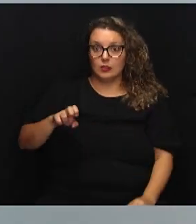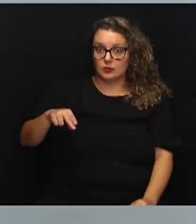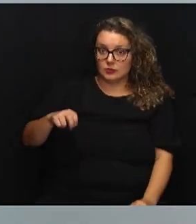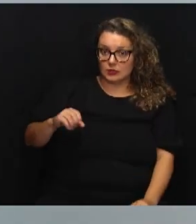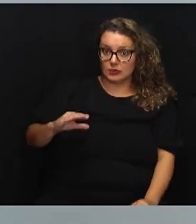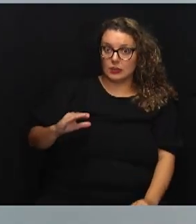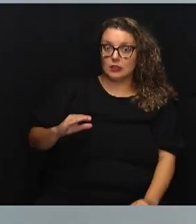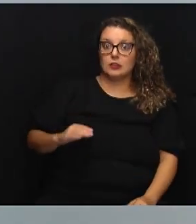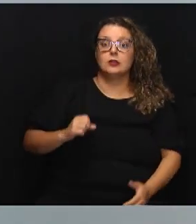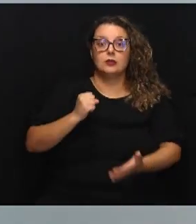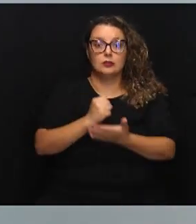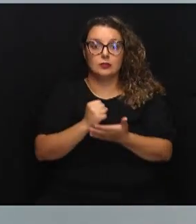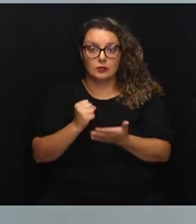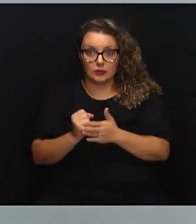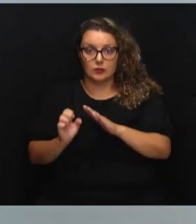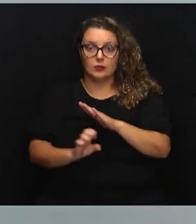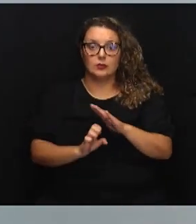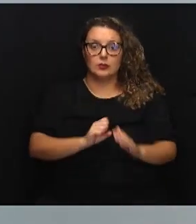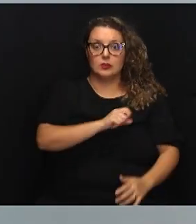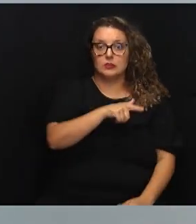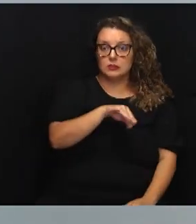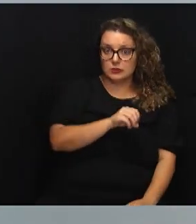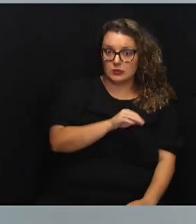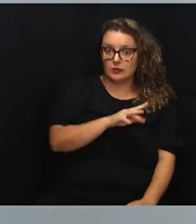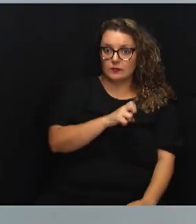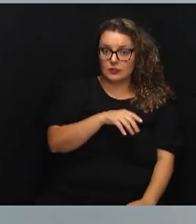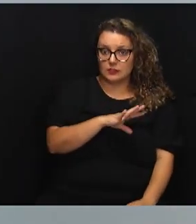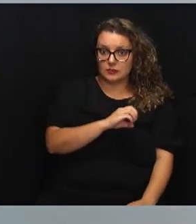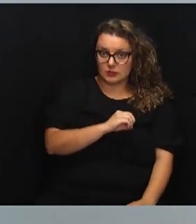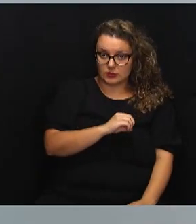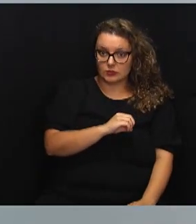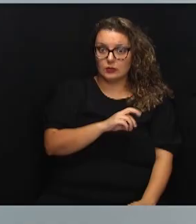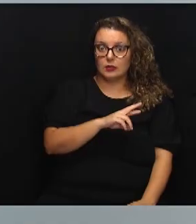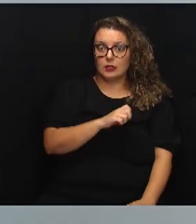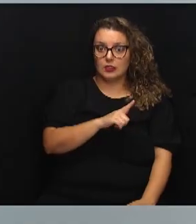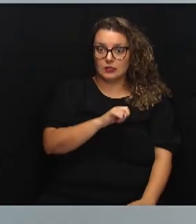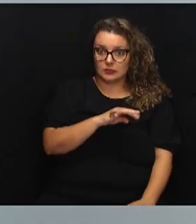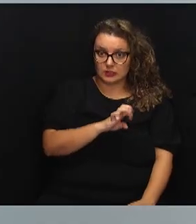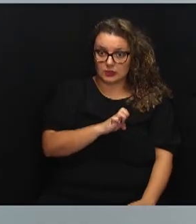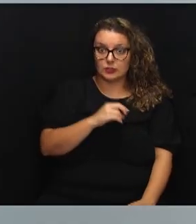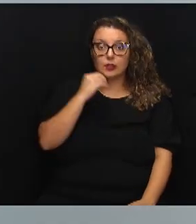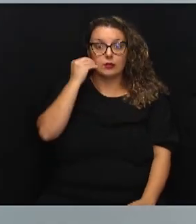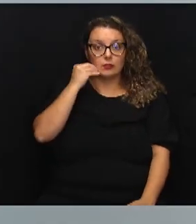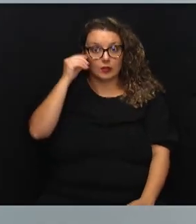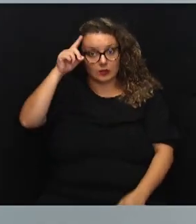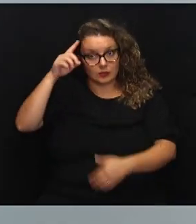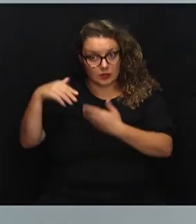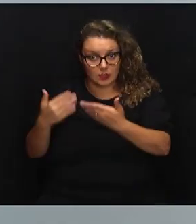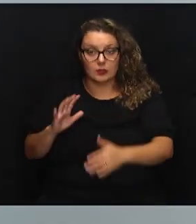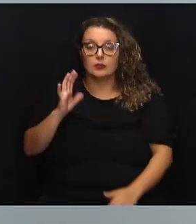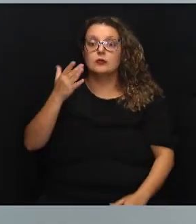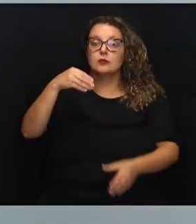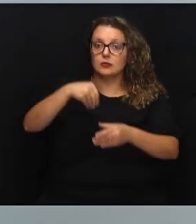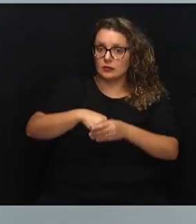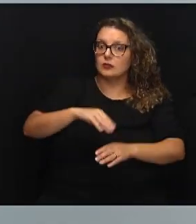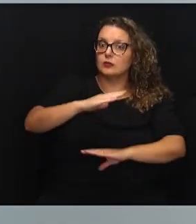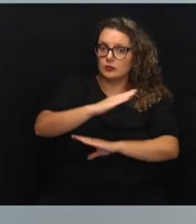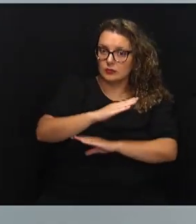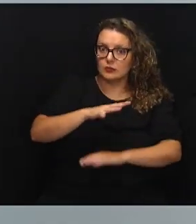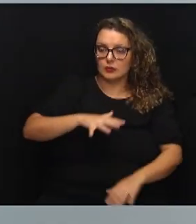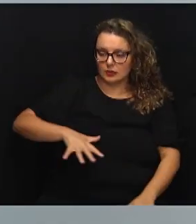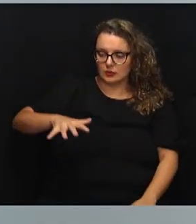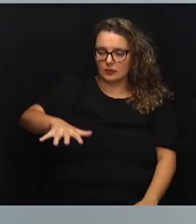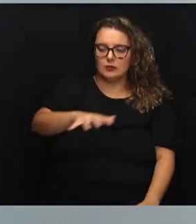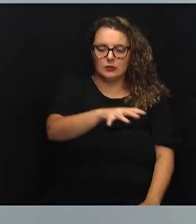terão contrato com a empresa São Francisco Resgate, mas a experiência prática vai acontecer aqui, nos setores